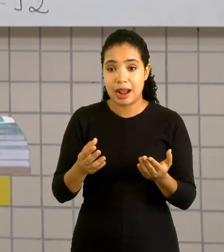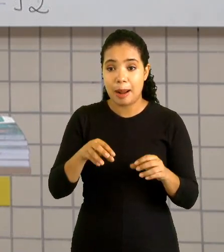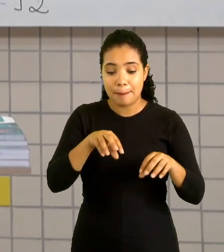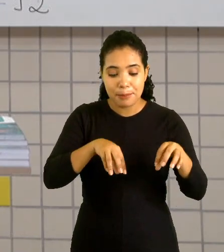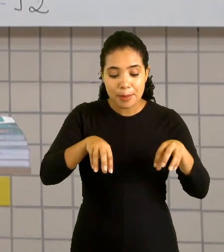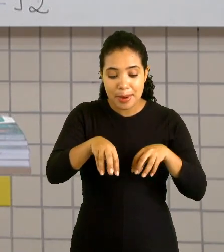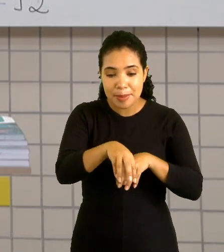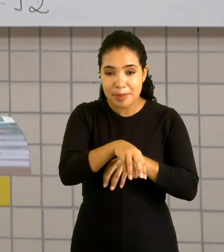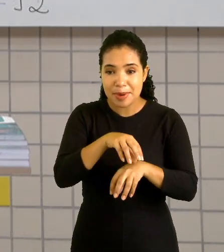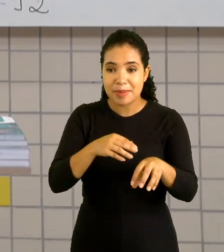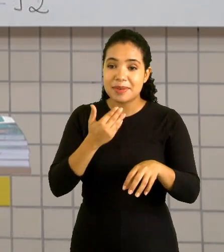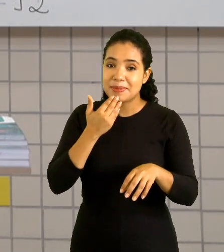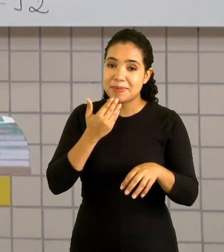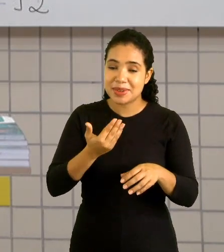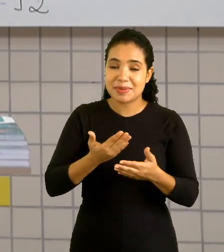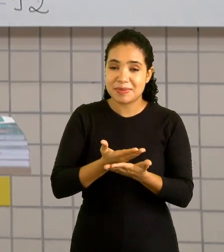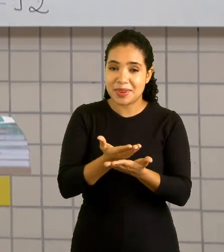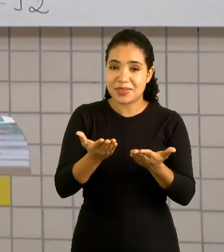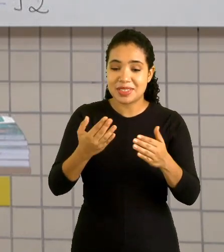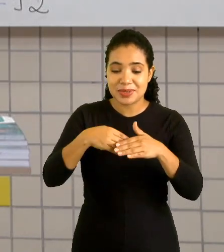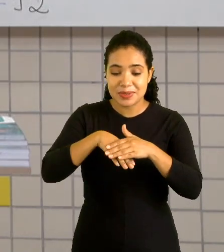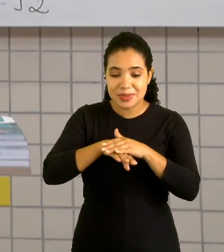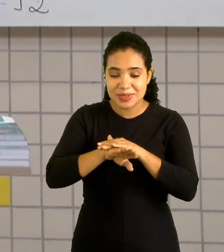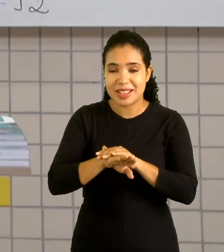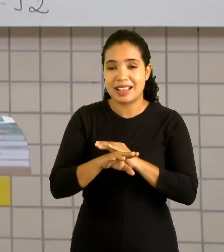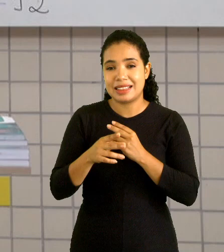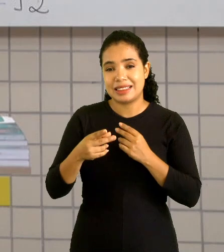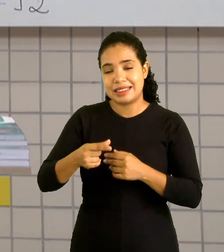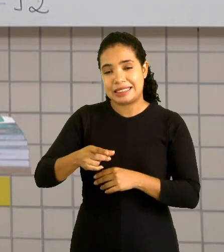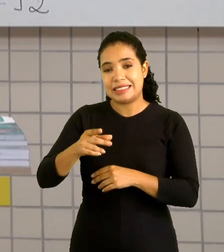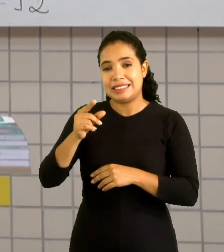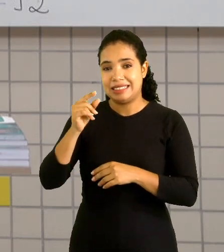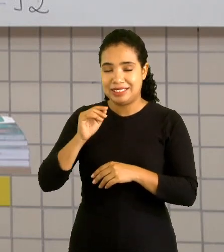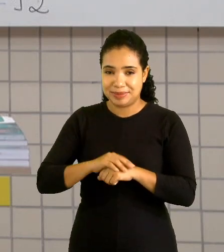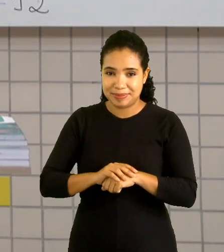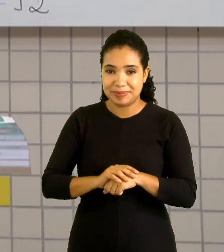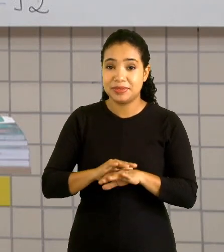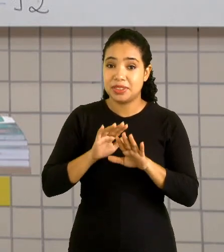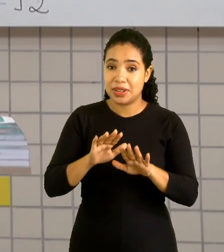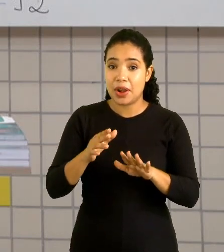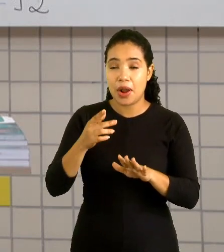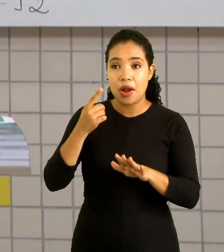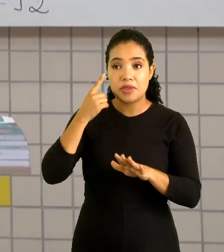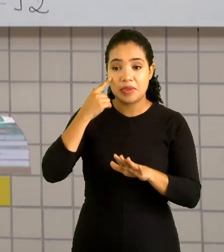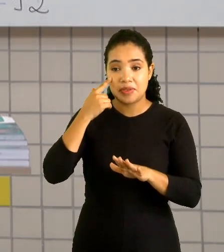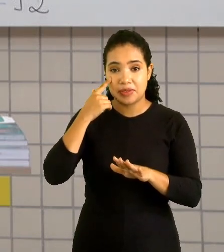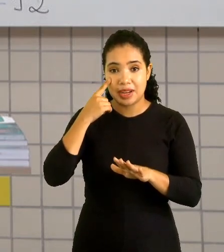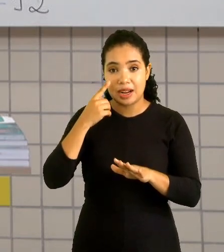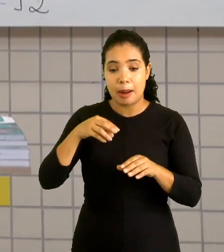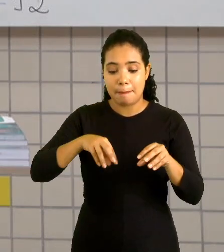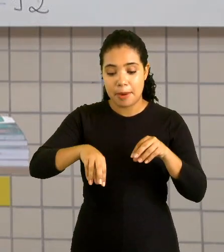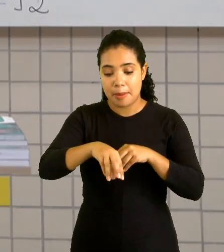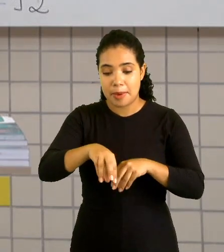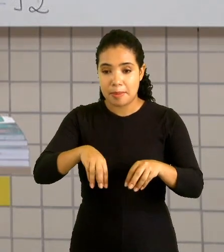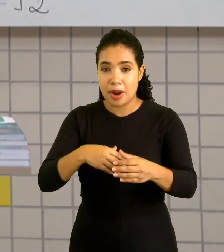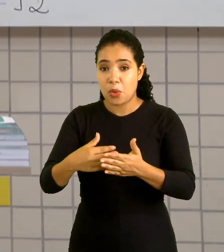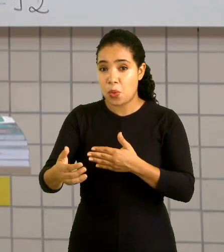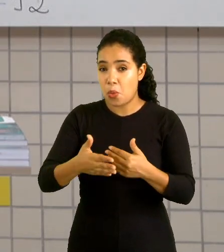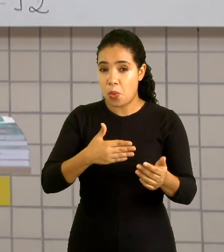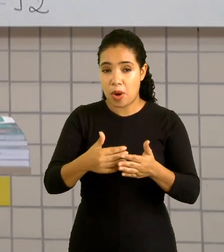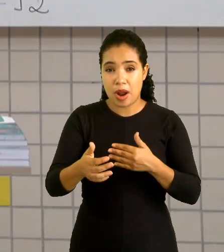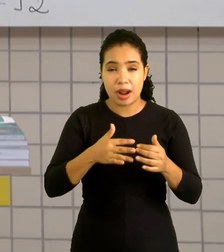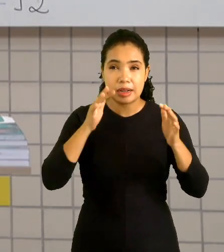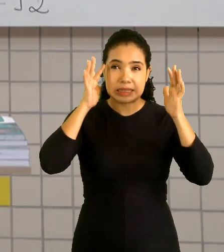eu estou pedindo, ó, para vocês guardarem, tem muitos dias. Vamos fazer de conta que as nossas tampinhas é qualquer coisa que a